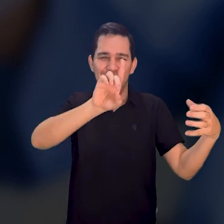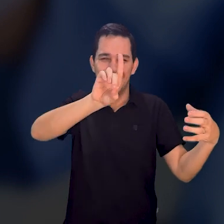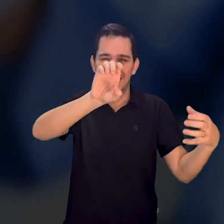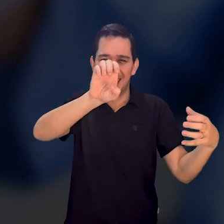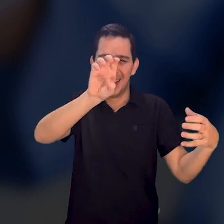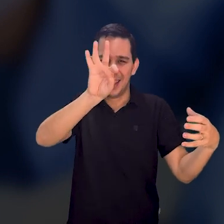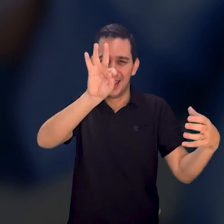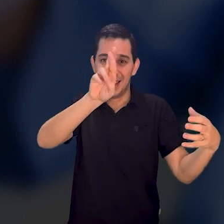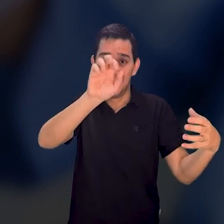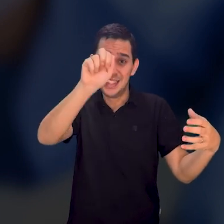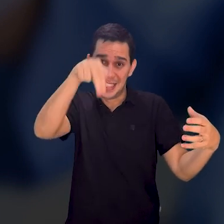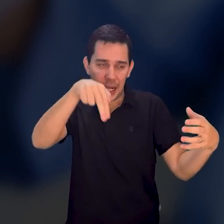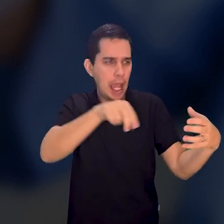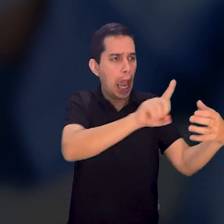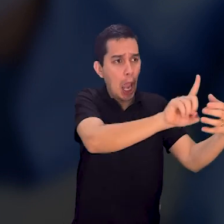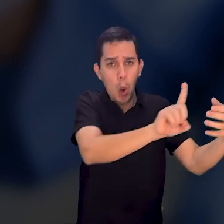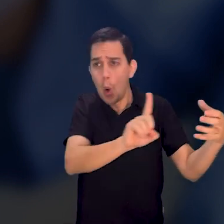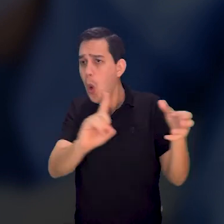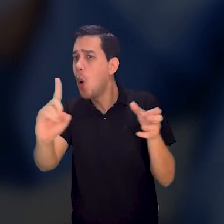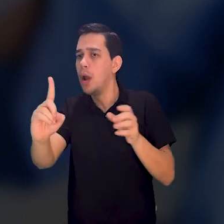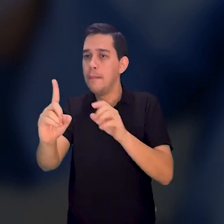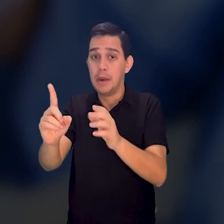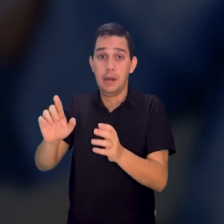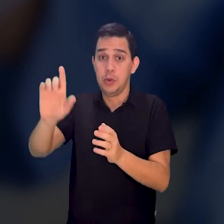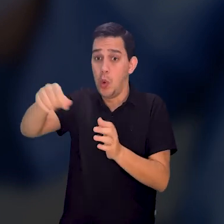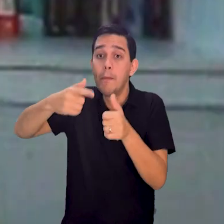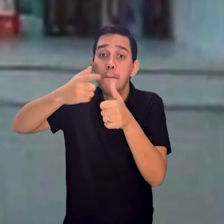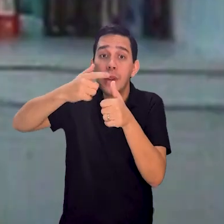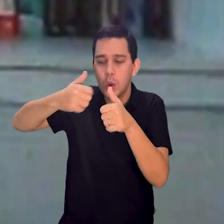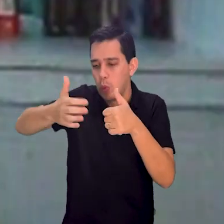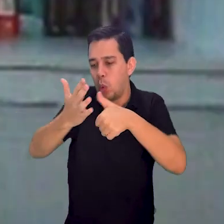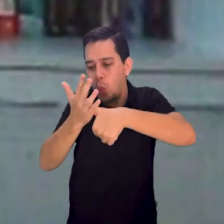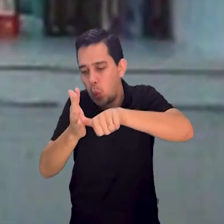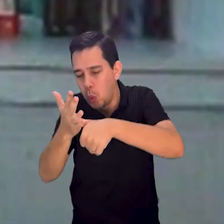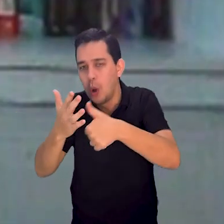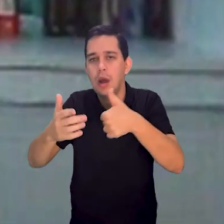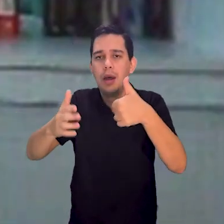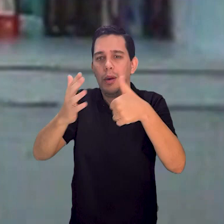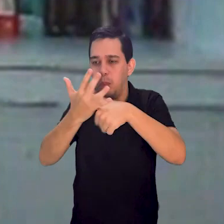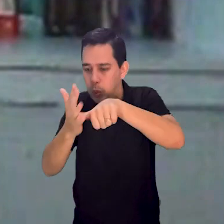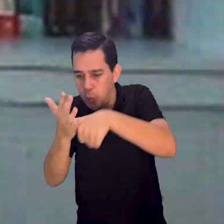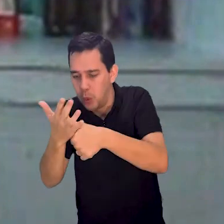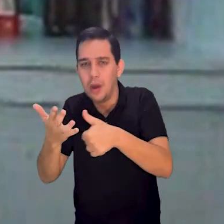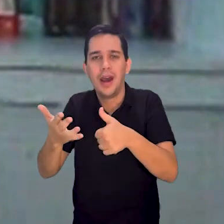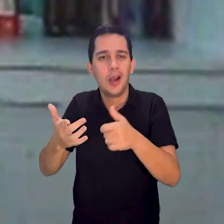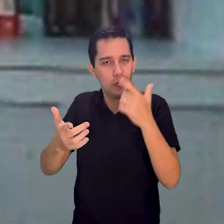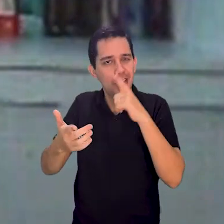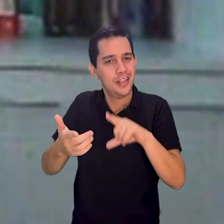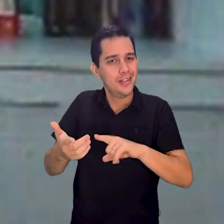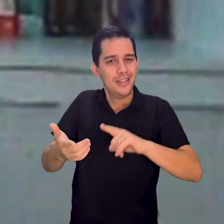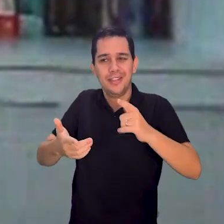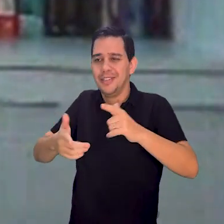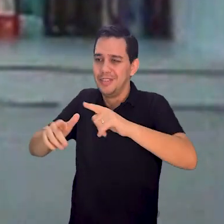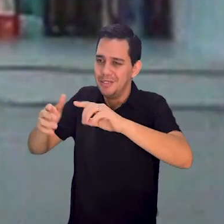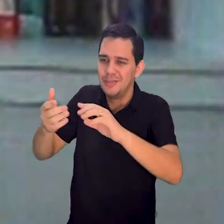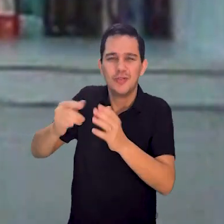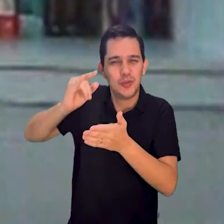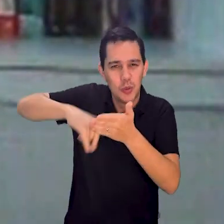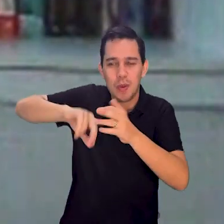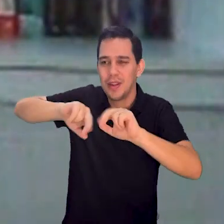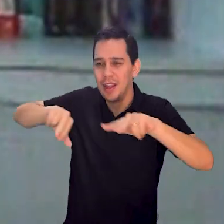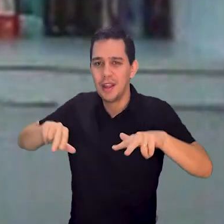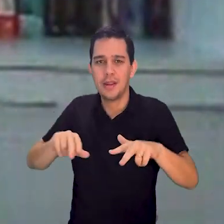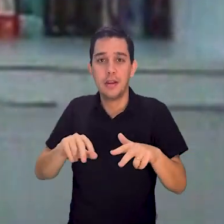organizamos um mutirão com o Detran, para que o Detran fosse até a clínica para fazer a identificação datiloscópica do paciente, para que eles pudessem ter